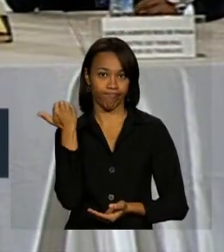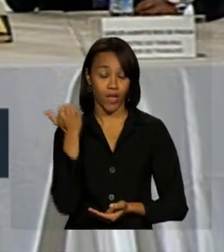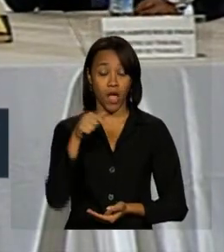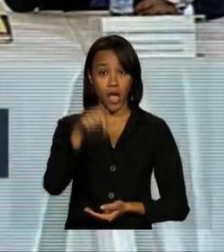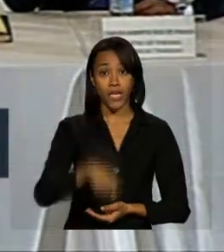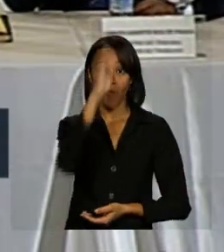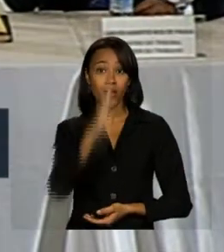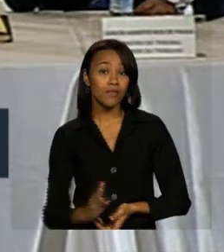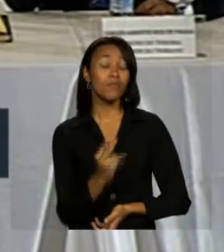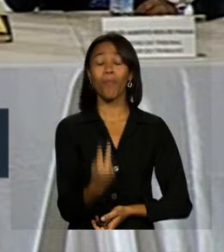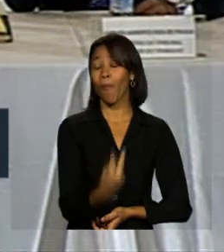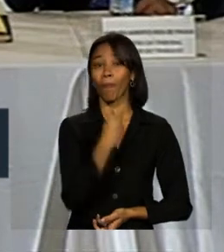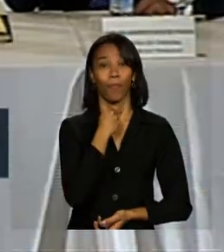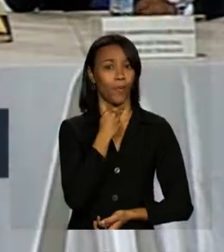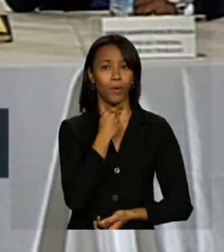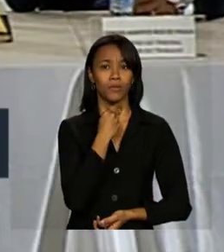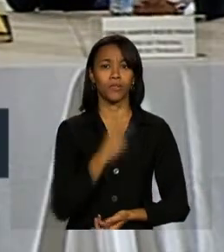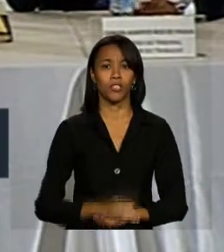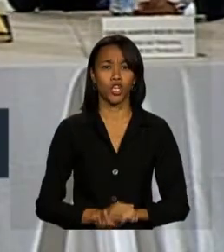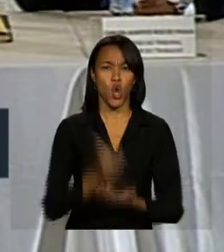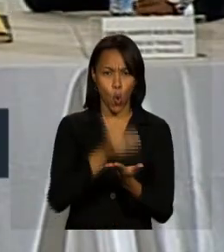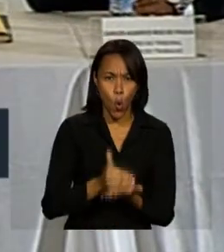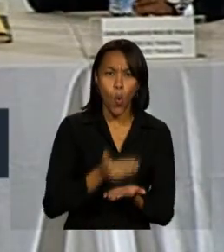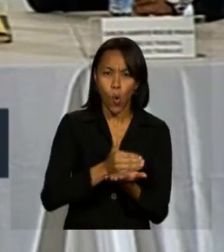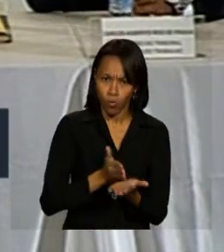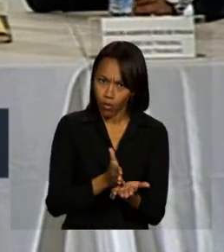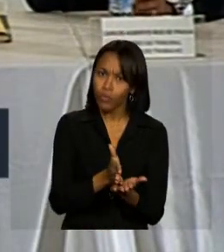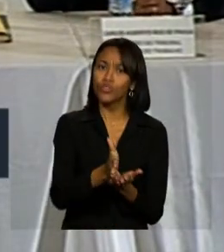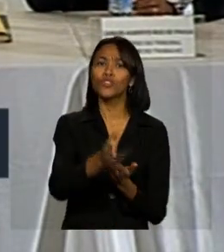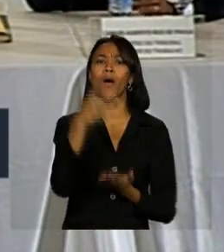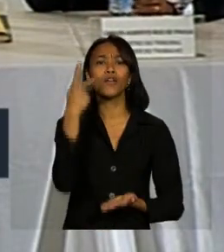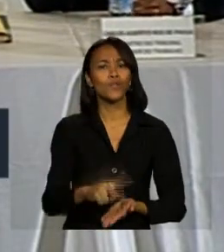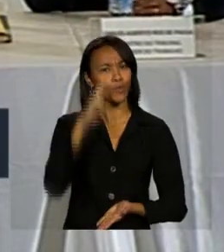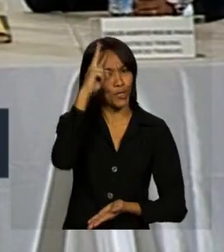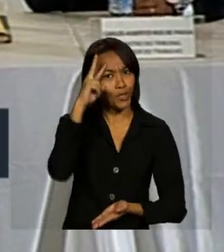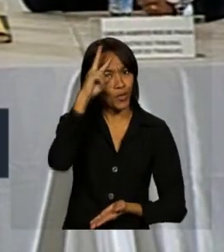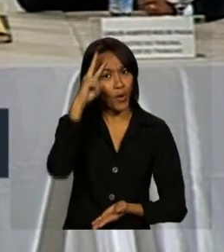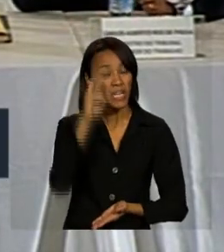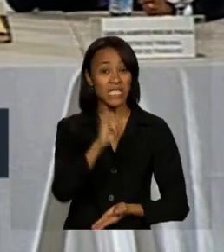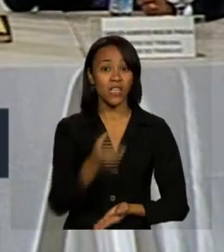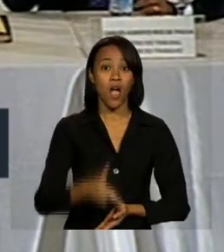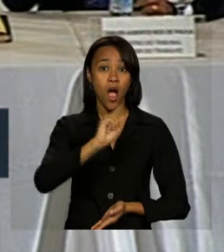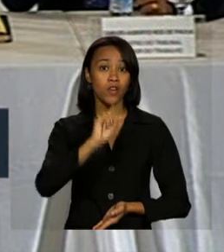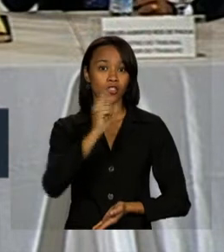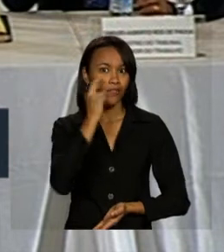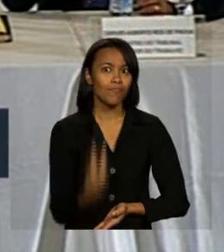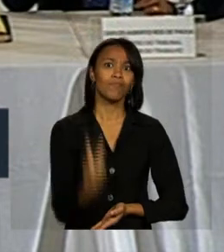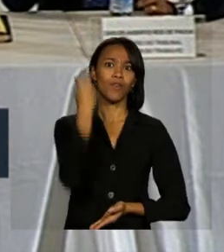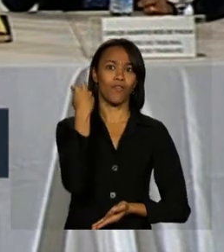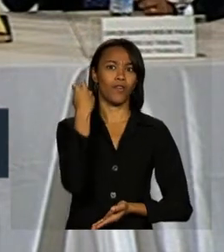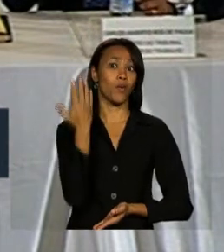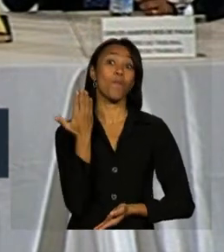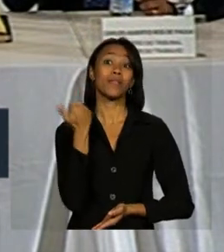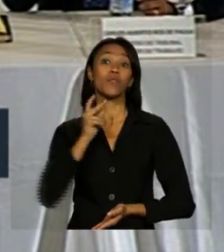não pode escrever sua história sem redescobrir na sua essencialidade